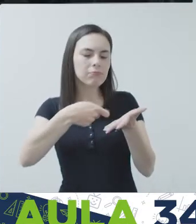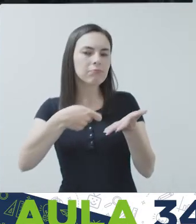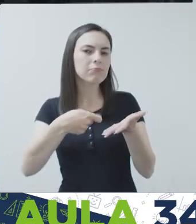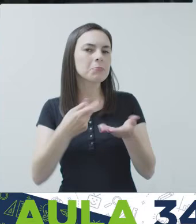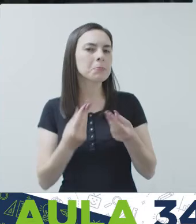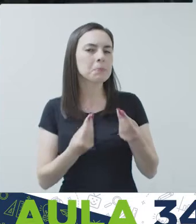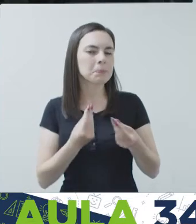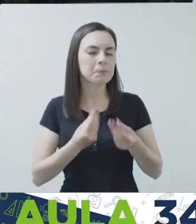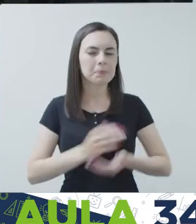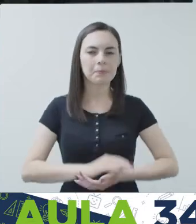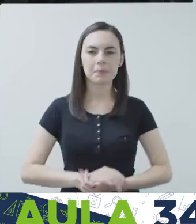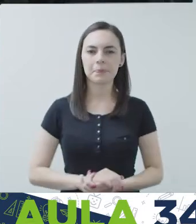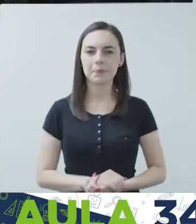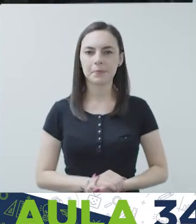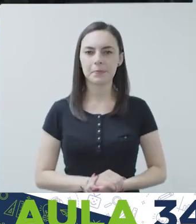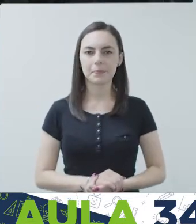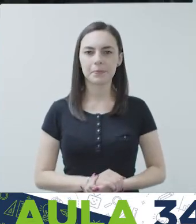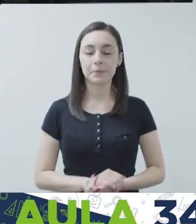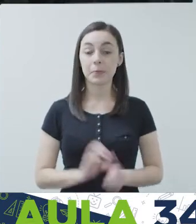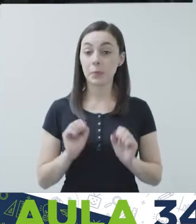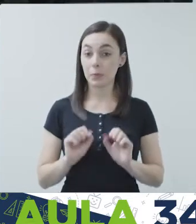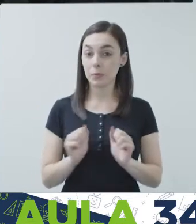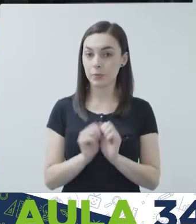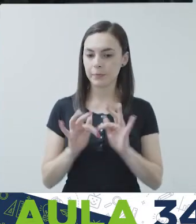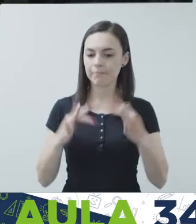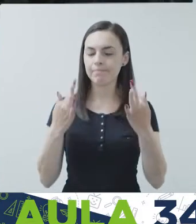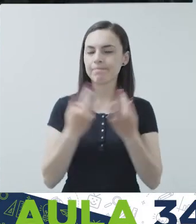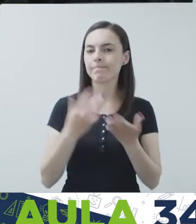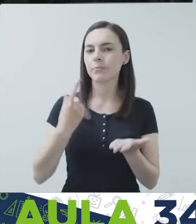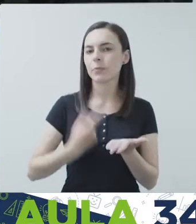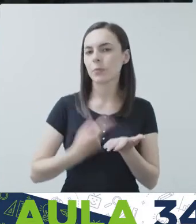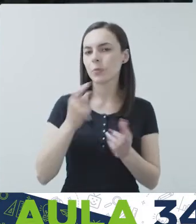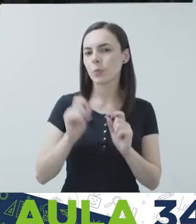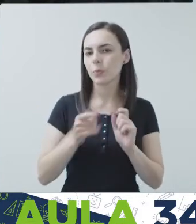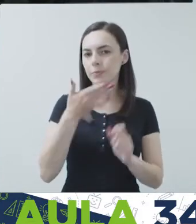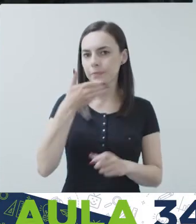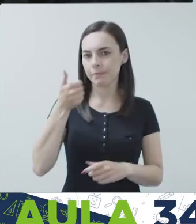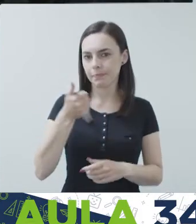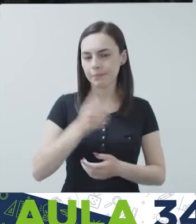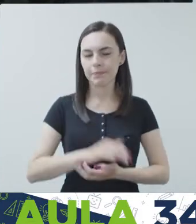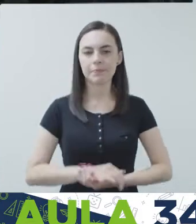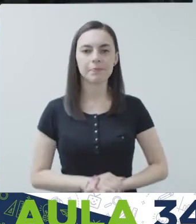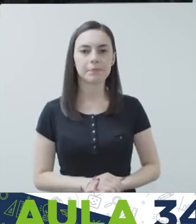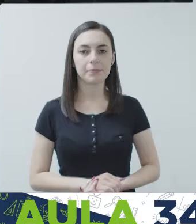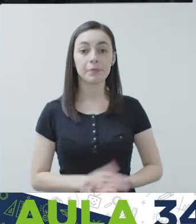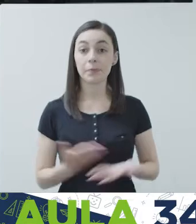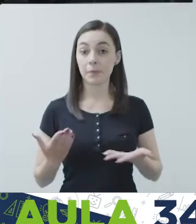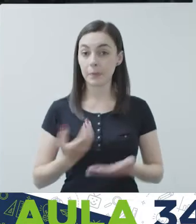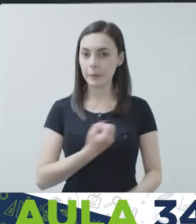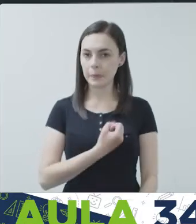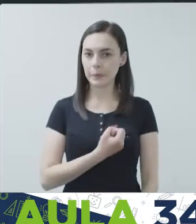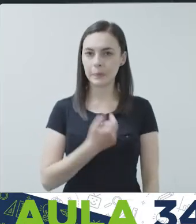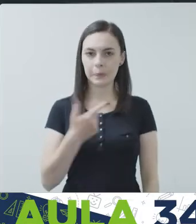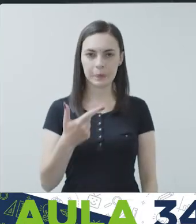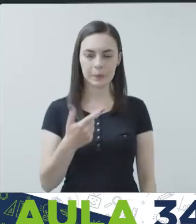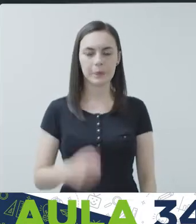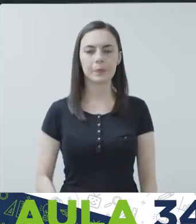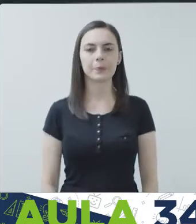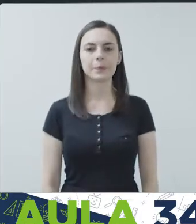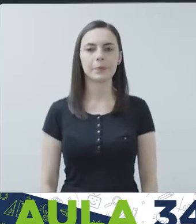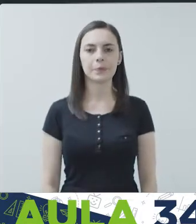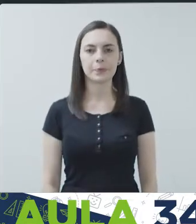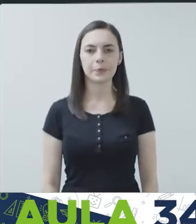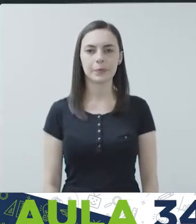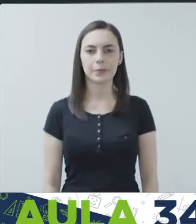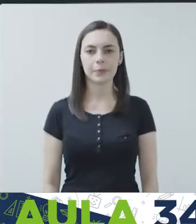casa de vocês. Combinem com a família, o que for melhor. Então vamos lá no número 2. Vamos começar